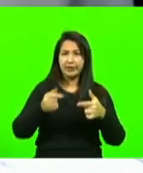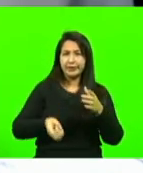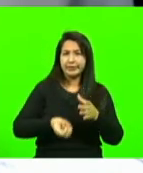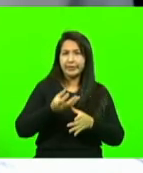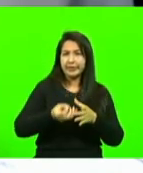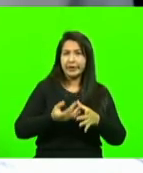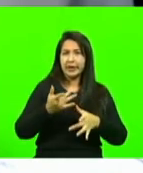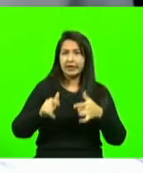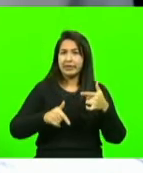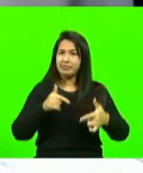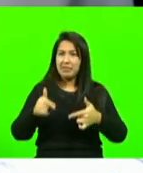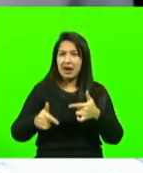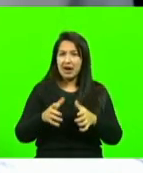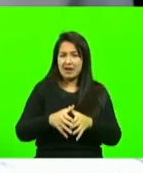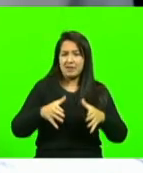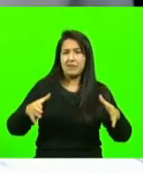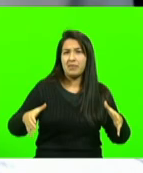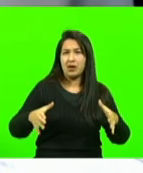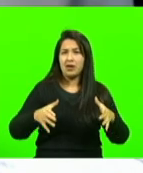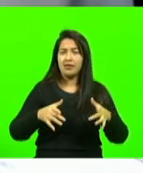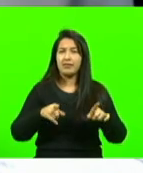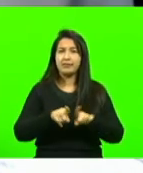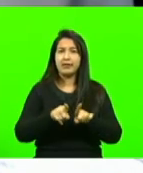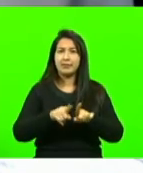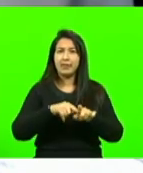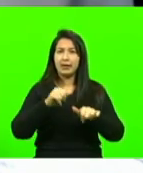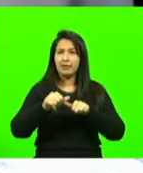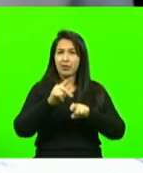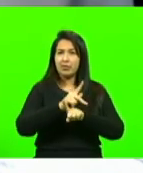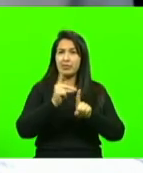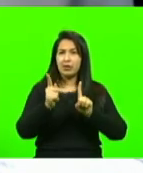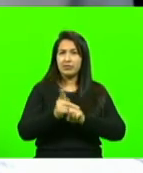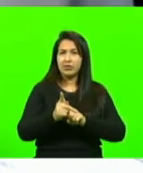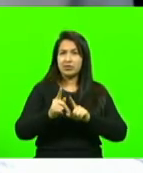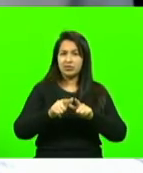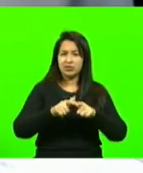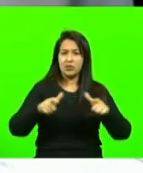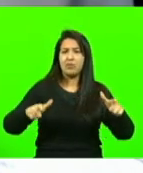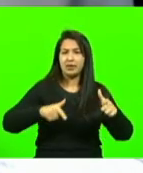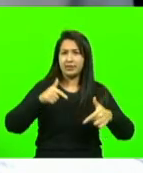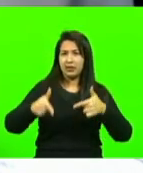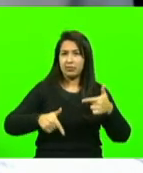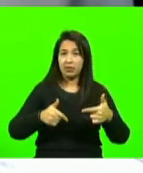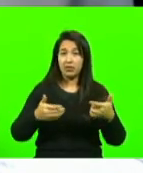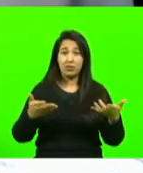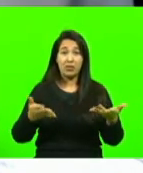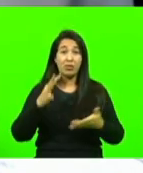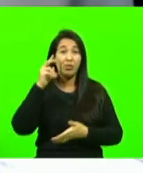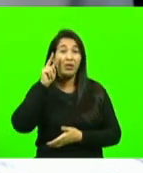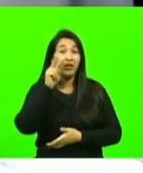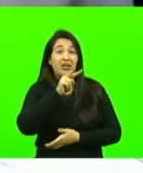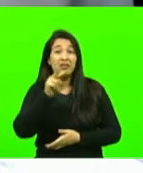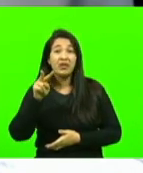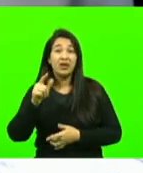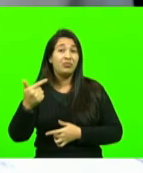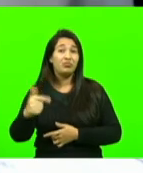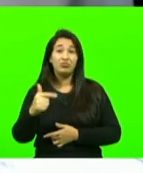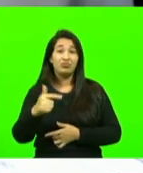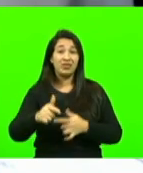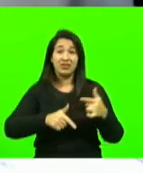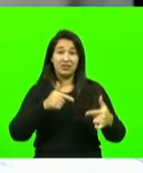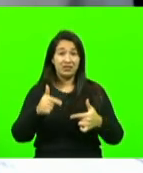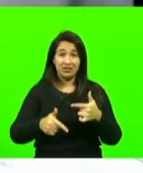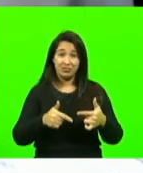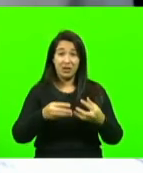e o governo mentira dizendo que a reforma da Previdência gerar emprego tá aí o resultado não geraram emprego destruído e precarizar